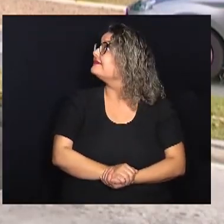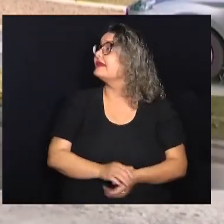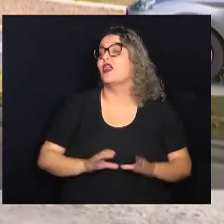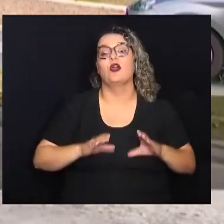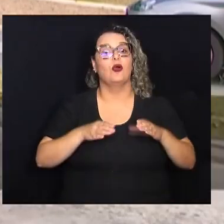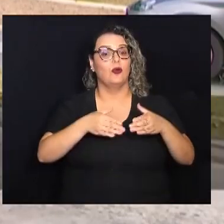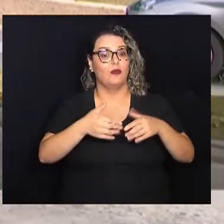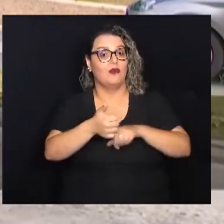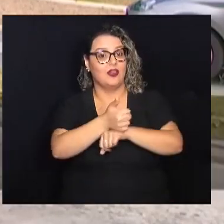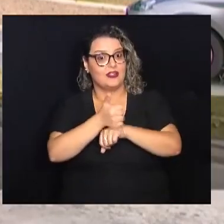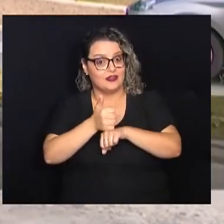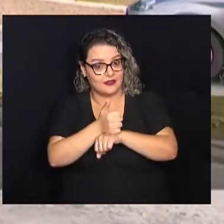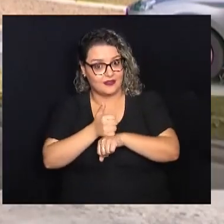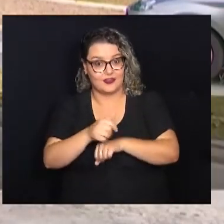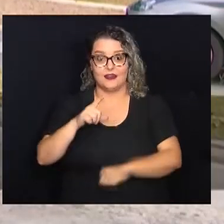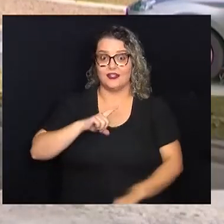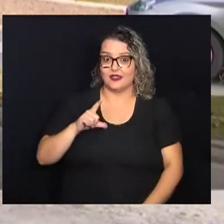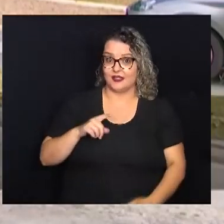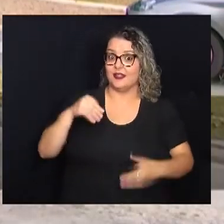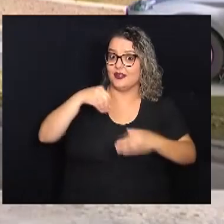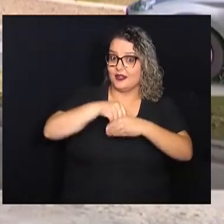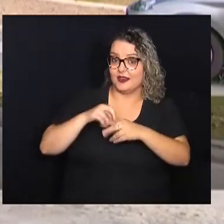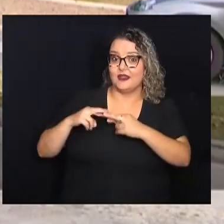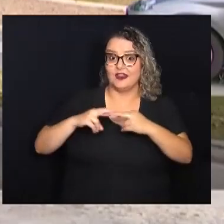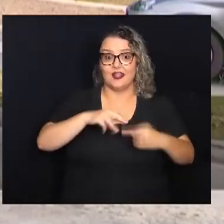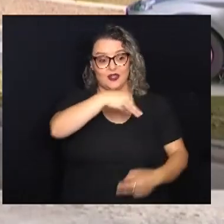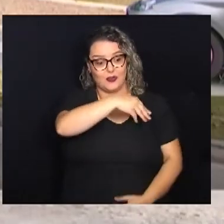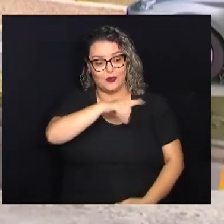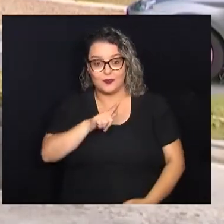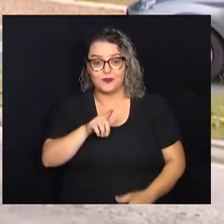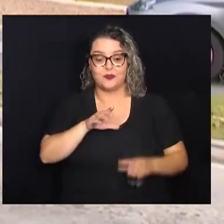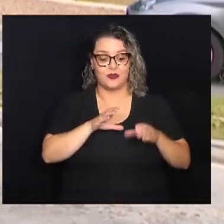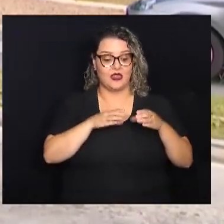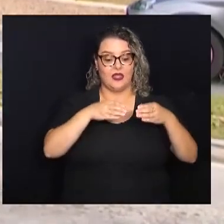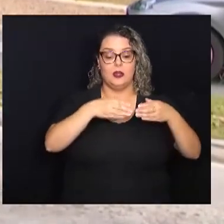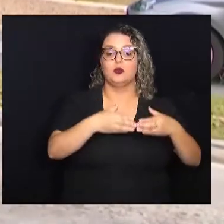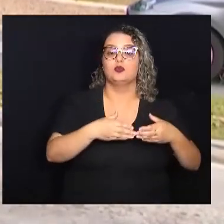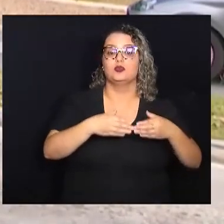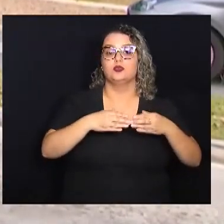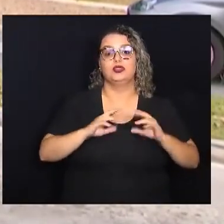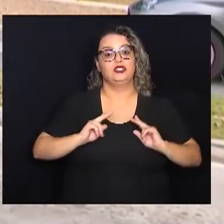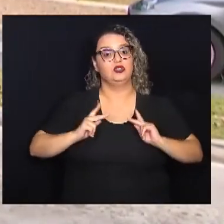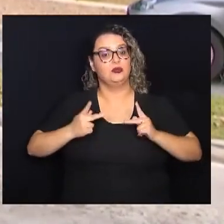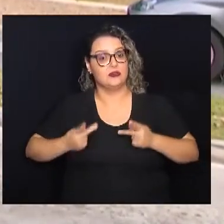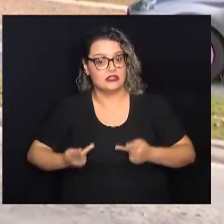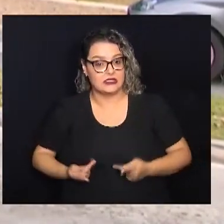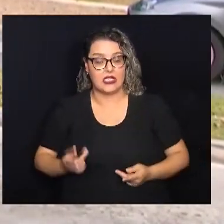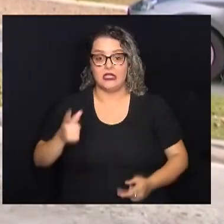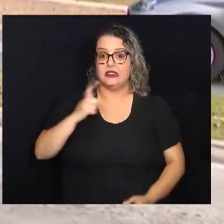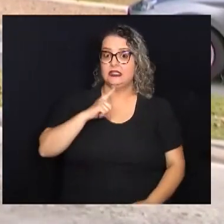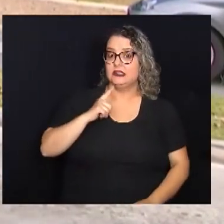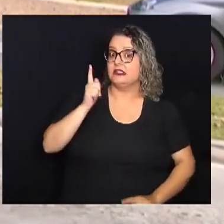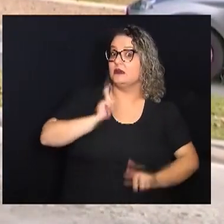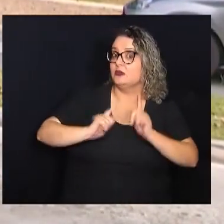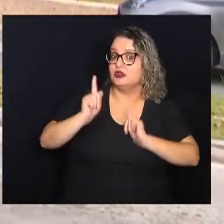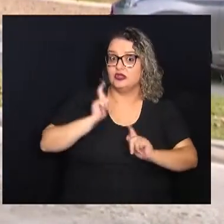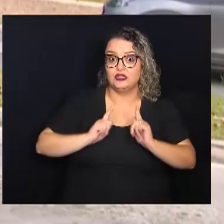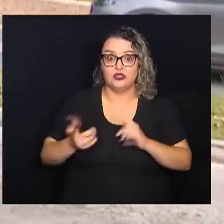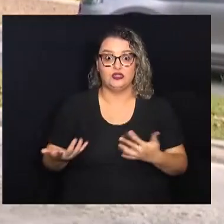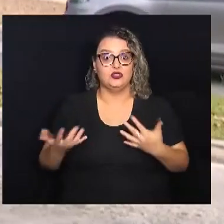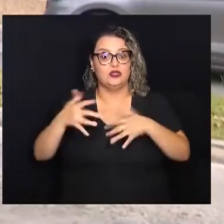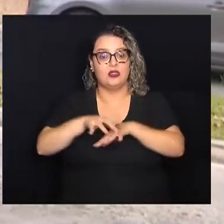de profissionais que nós temos na Rede Mário Gatti, da Comissão de Humanização, onde nós temos gestores e integrantes